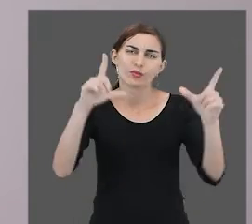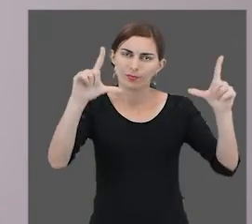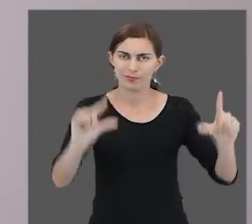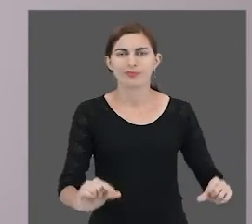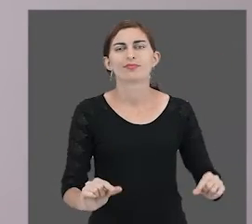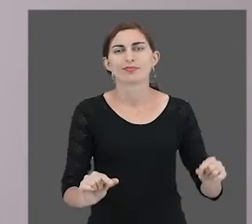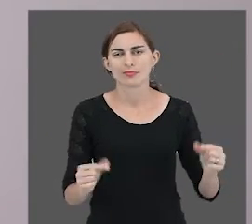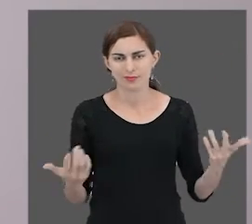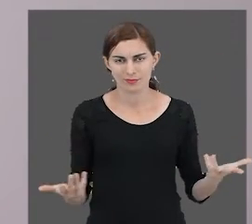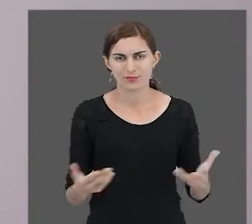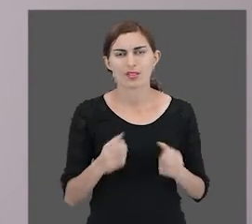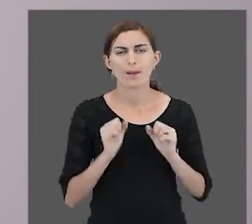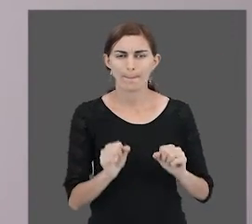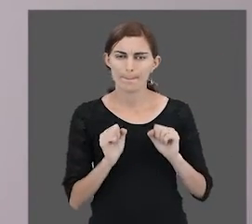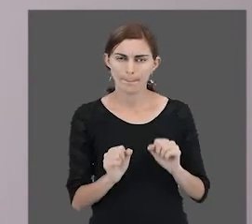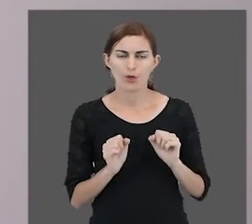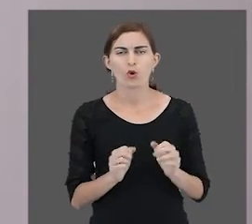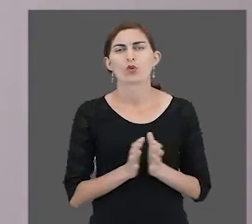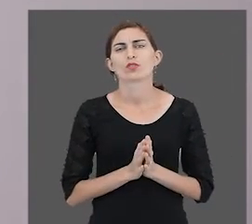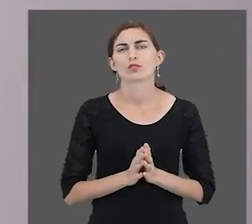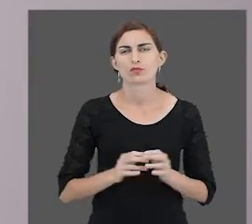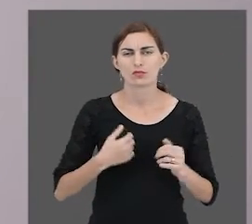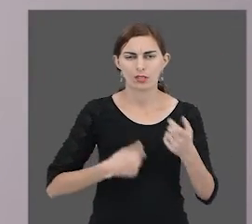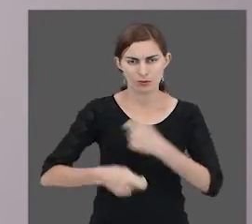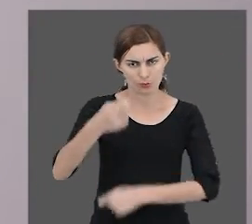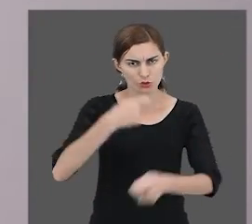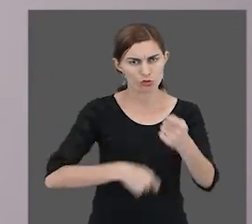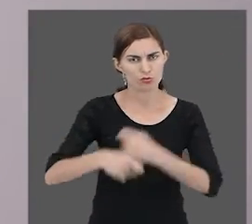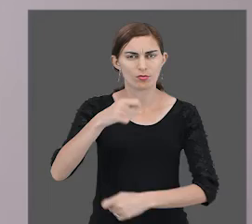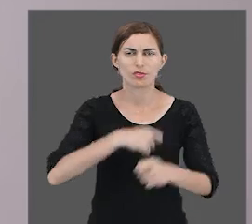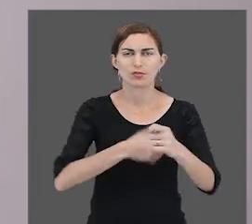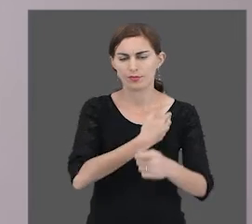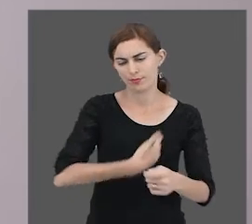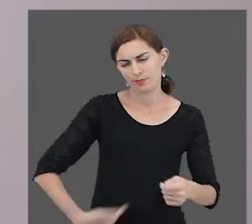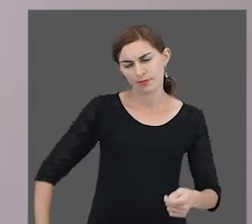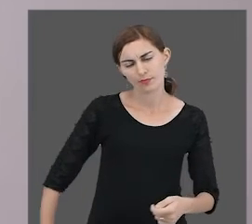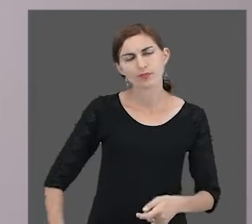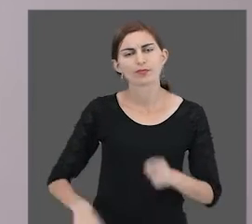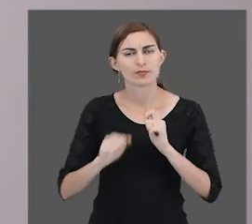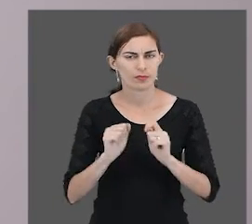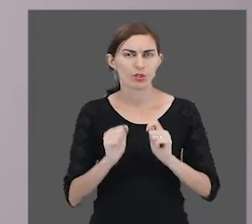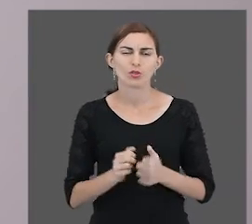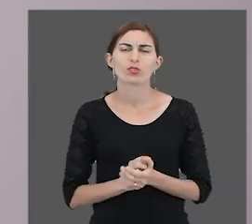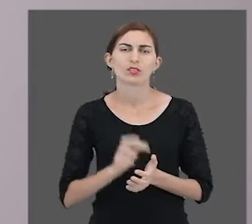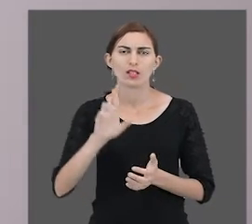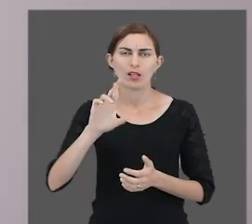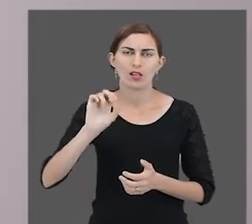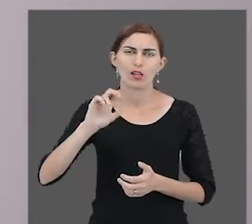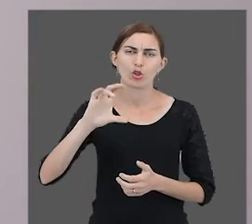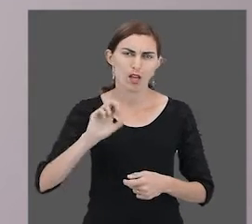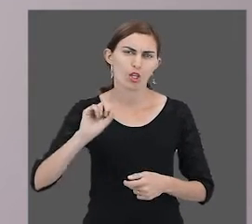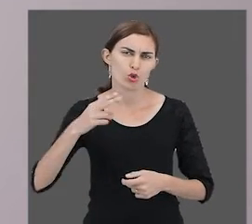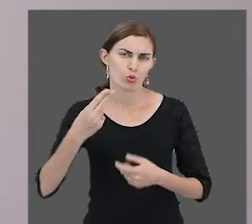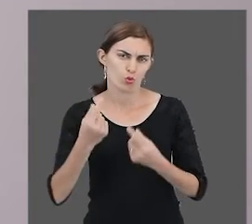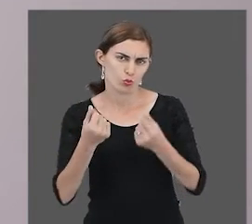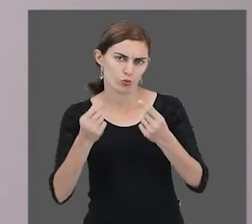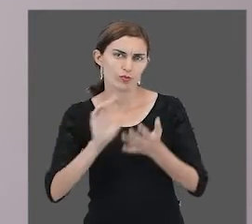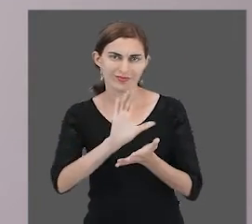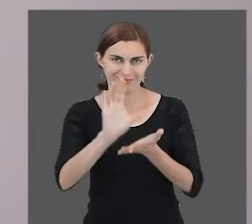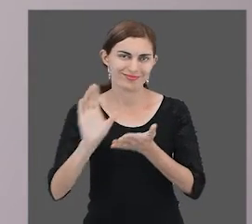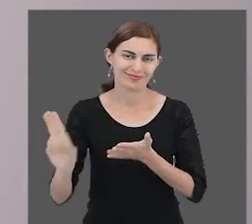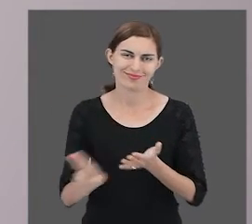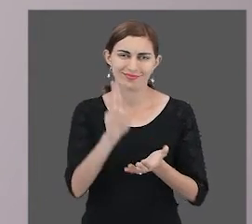ser menor. Então, isso é forma de eficiência, não é, da administração pública na concepção desses recursos, né, na utilização desses